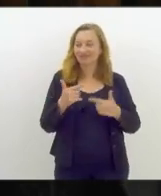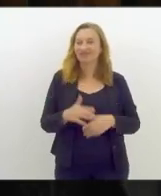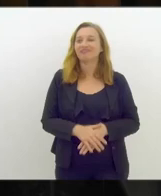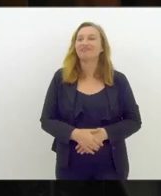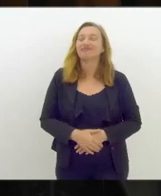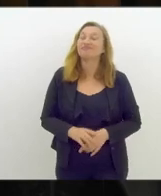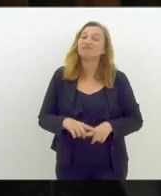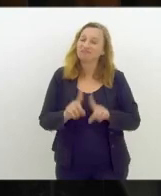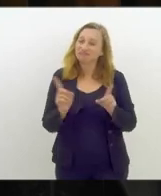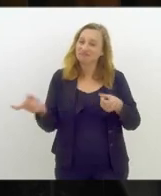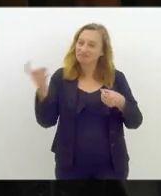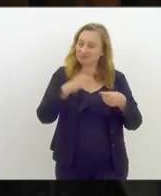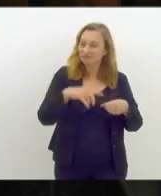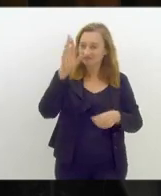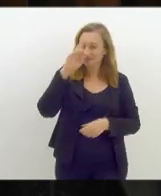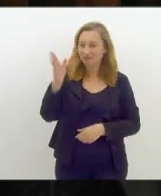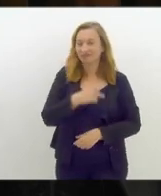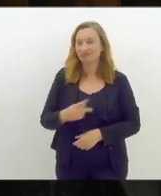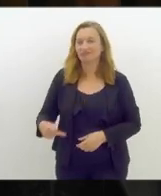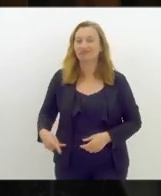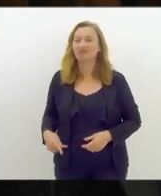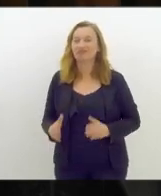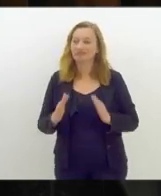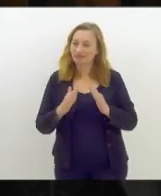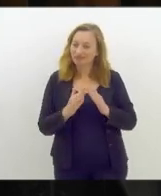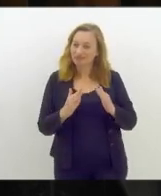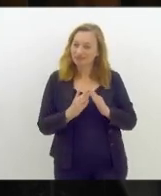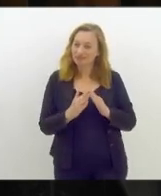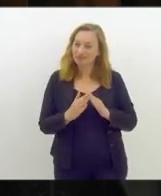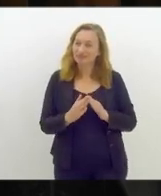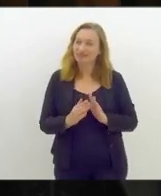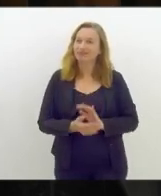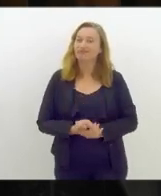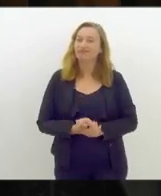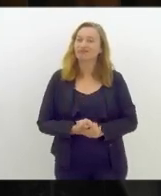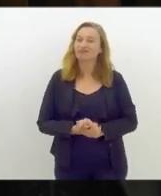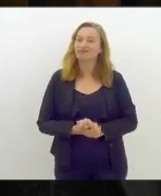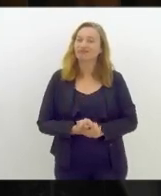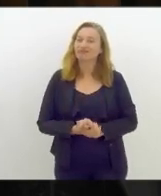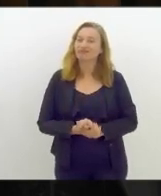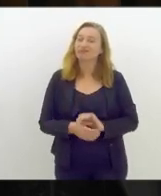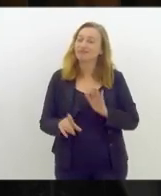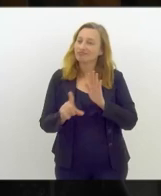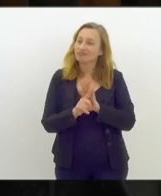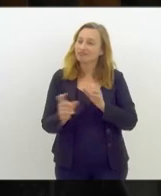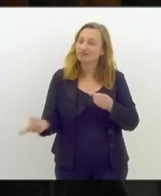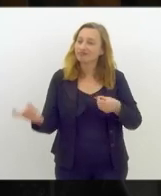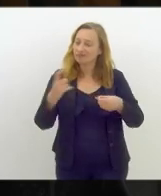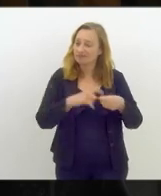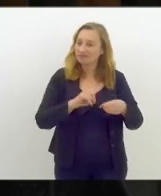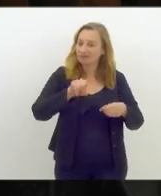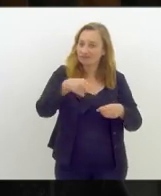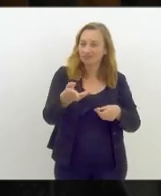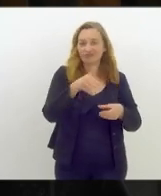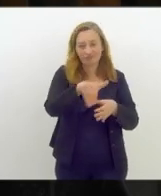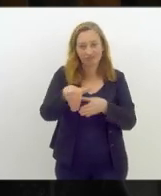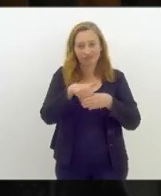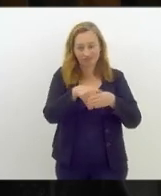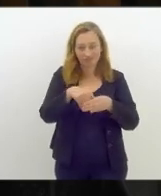Mas, voltando, senhora Pedro, esta casa legislativa, que retorna depois das